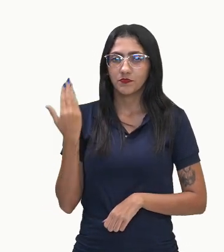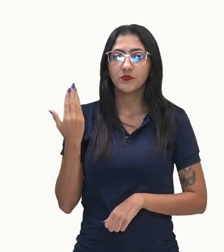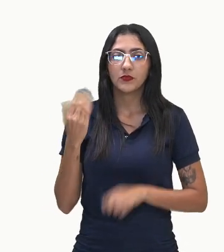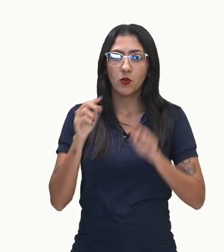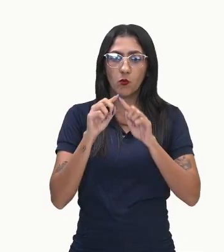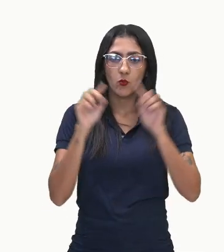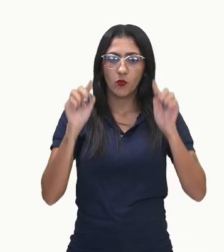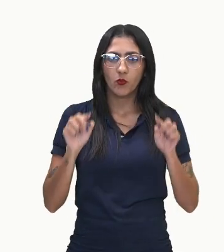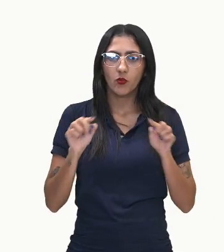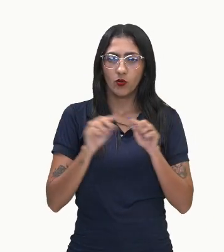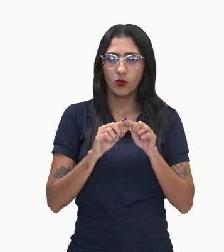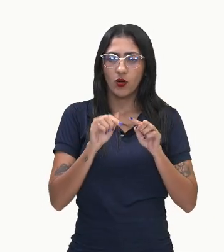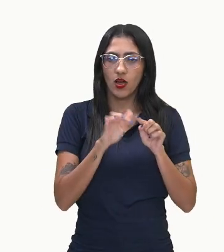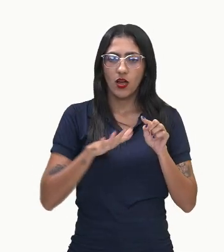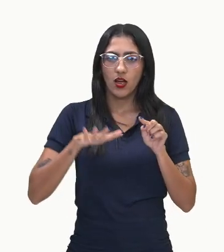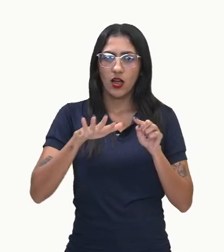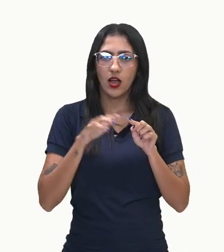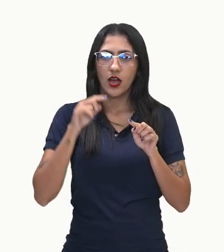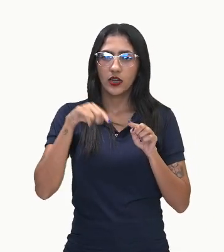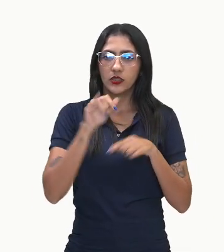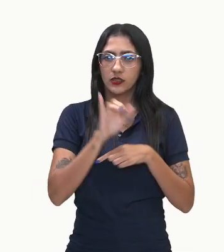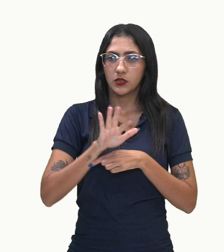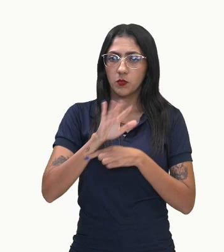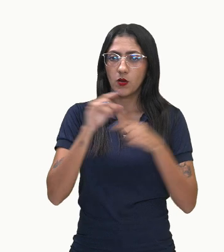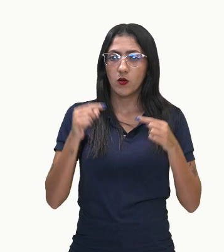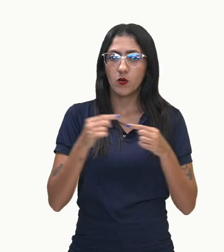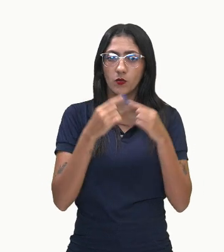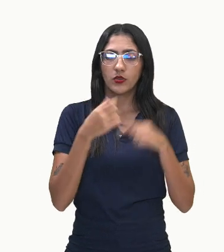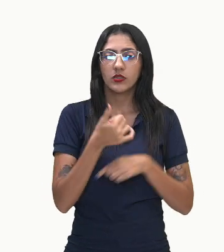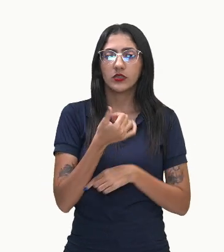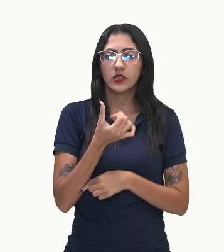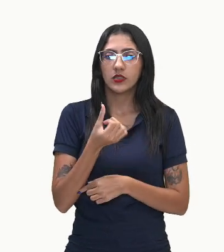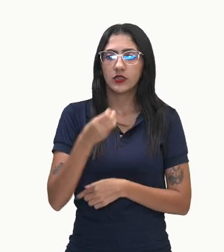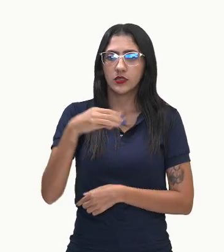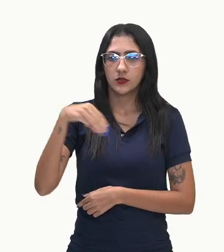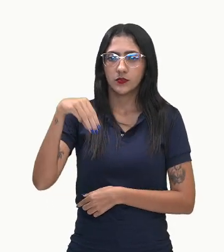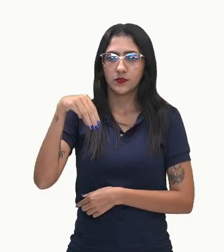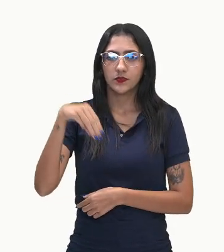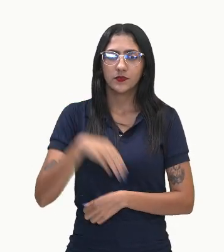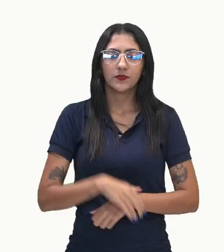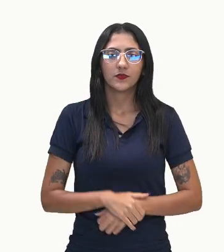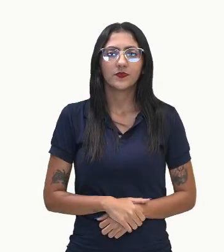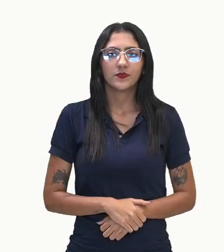perímetro desse retângulo é igual a 16.